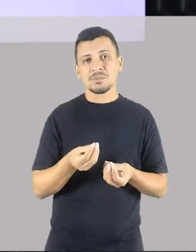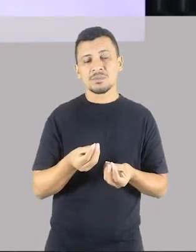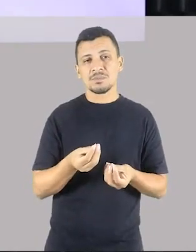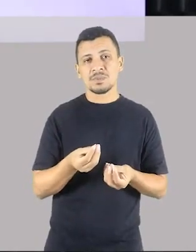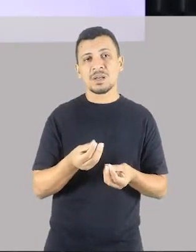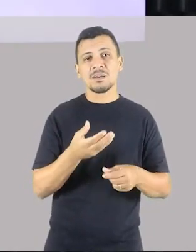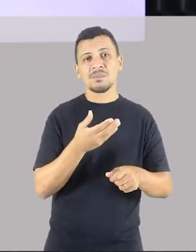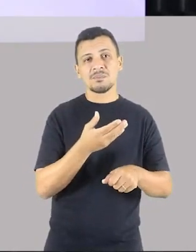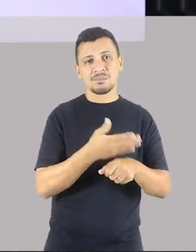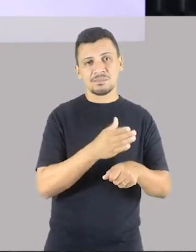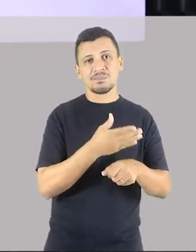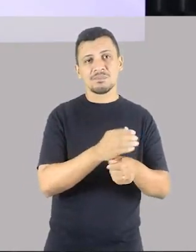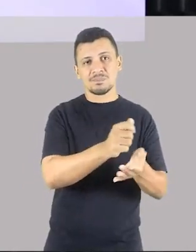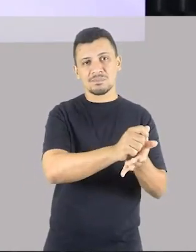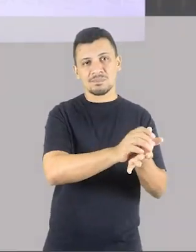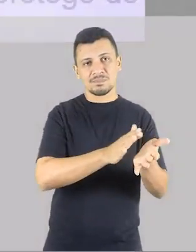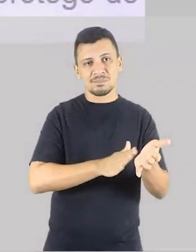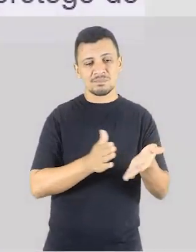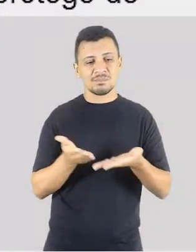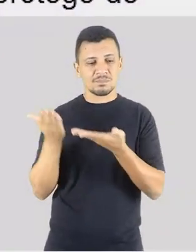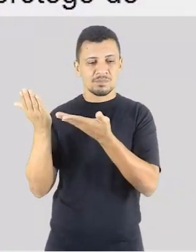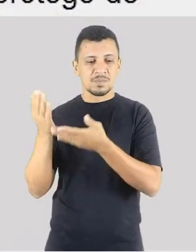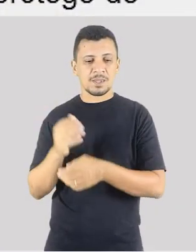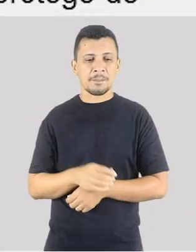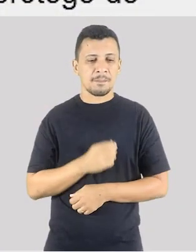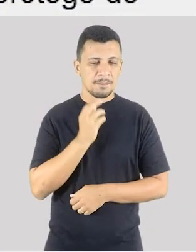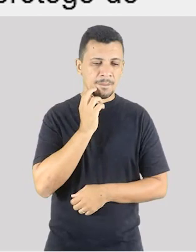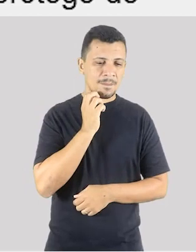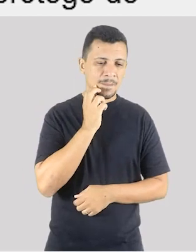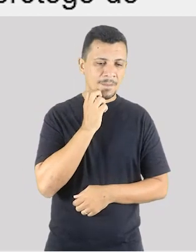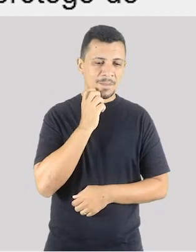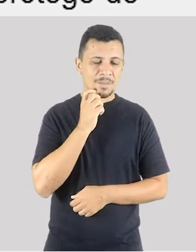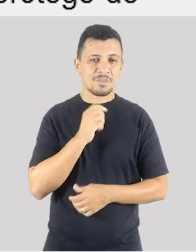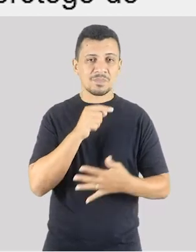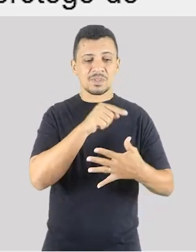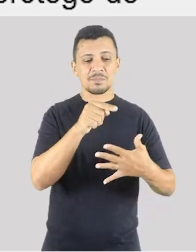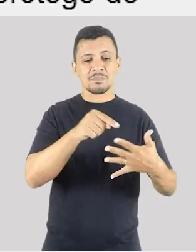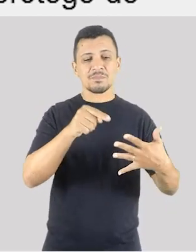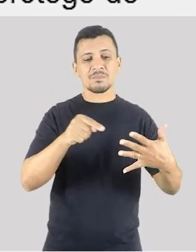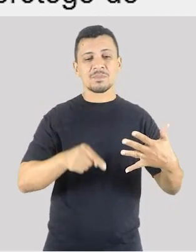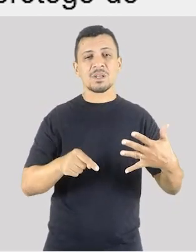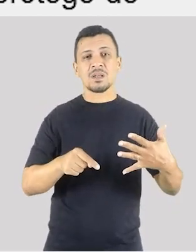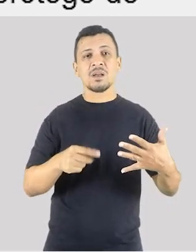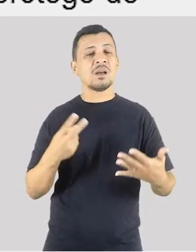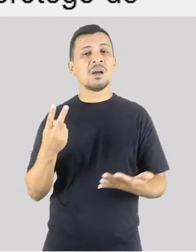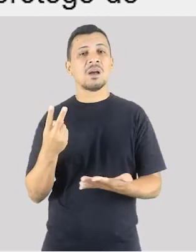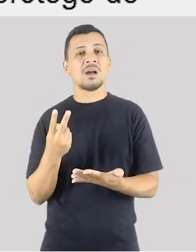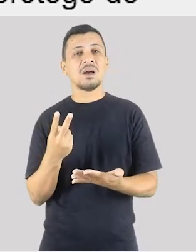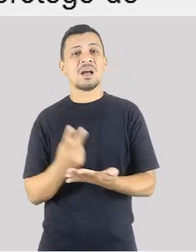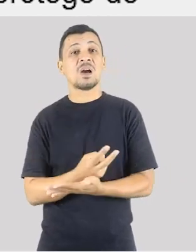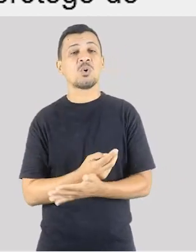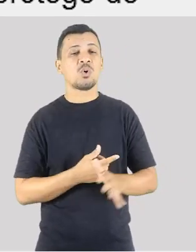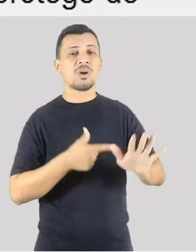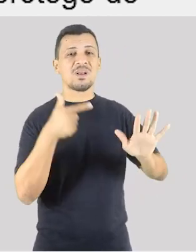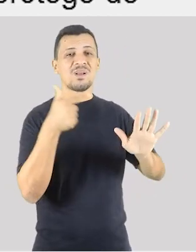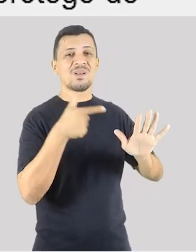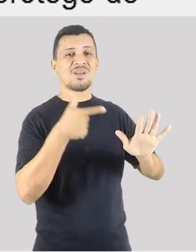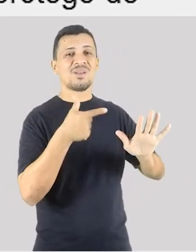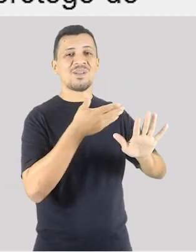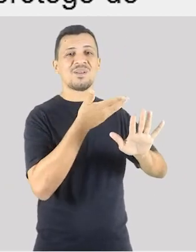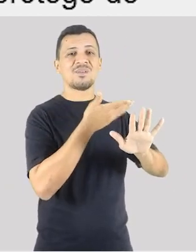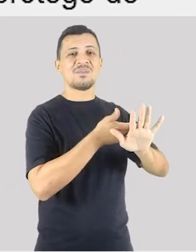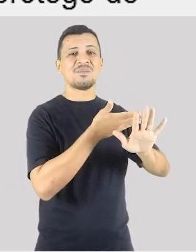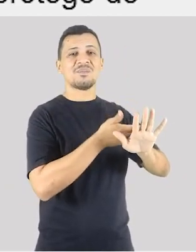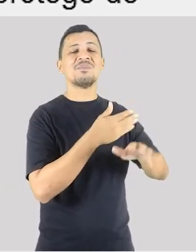nossos exercícios. Vamos lá. Primeira questão diz assim: em qual das alternativas ocorre uma ironia?